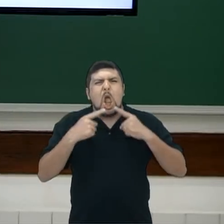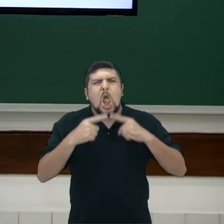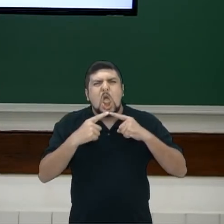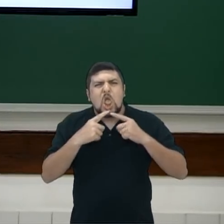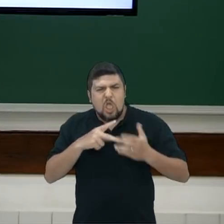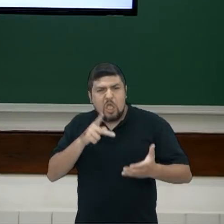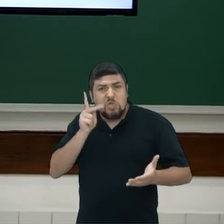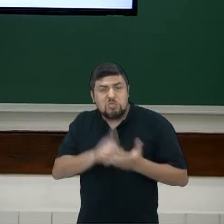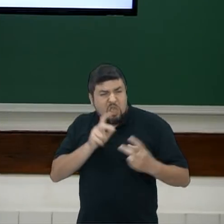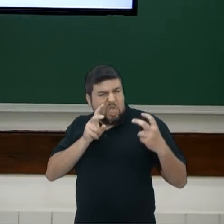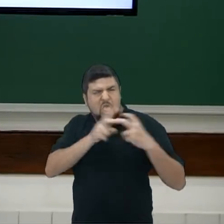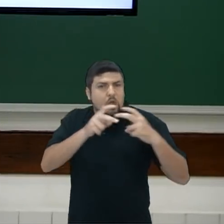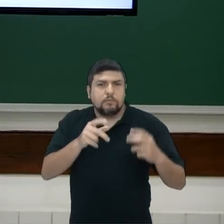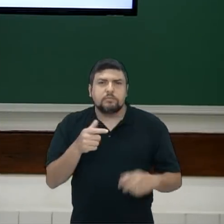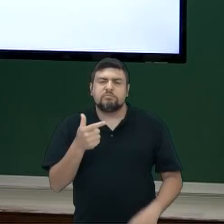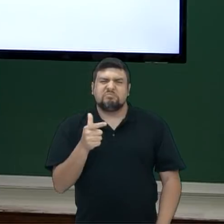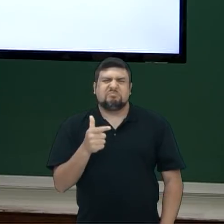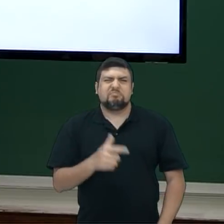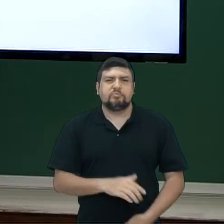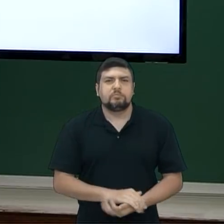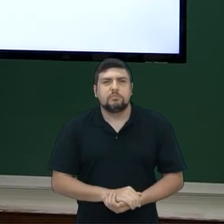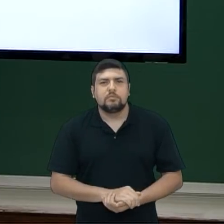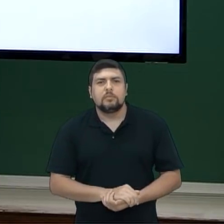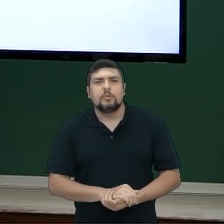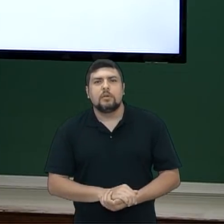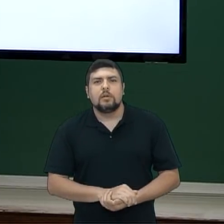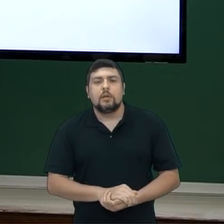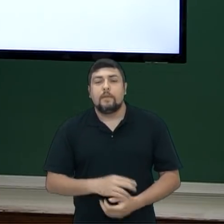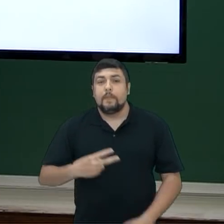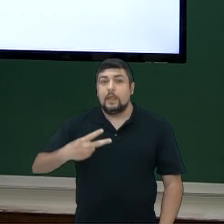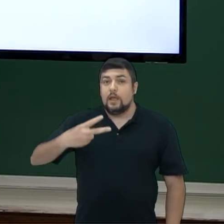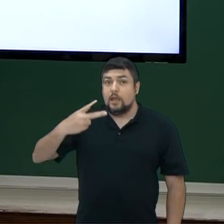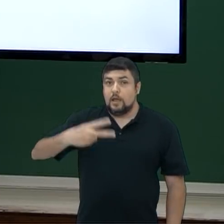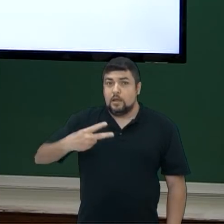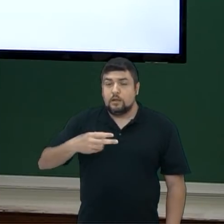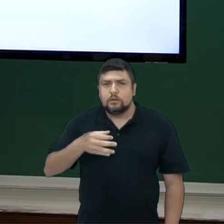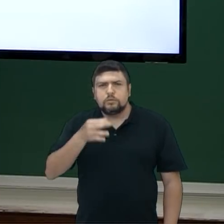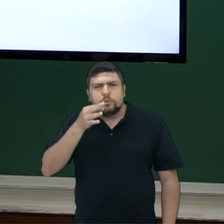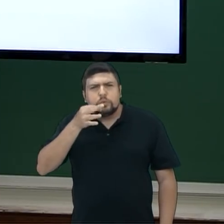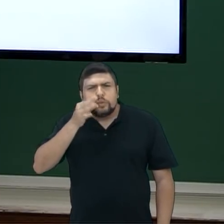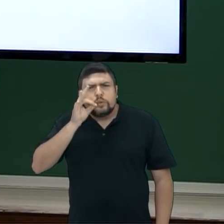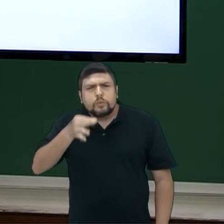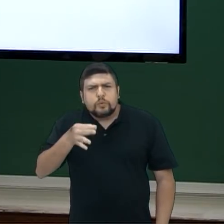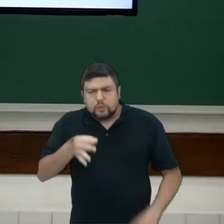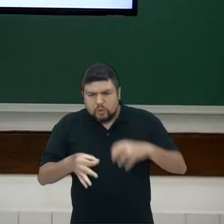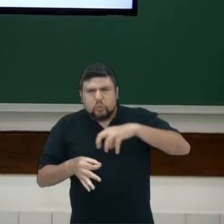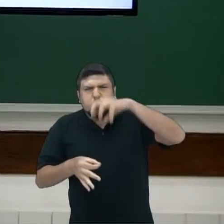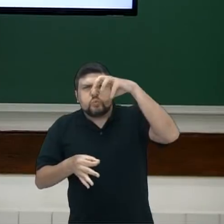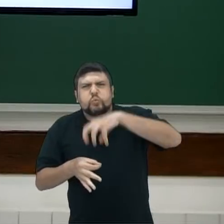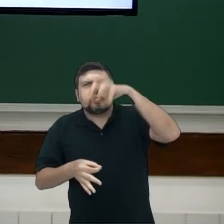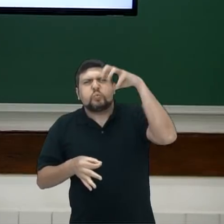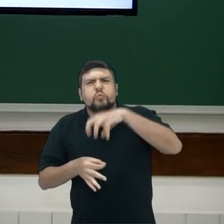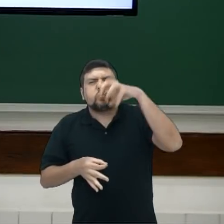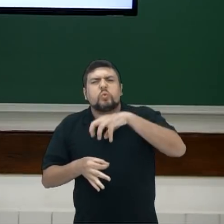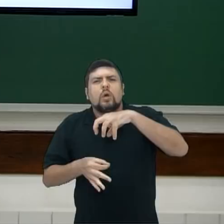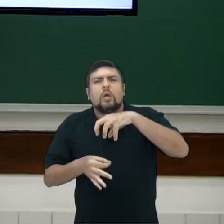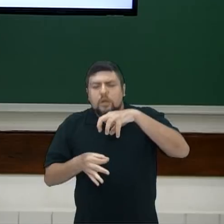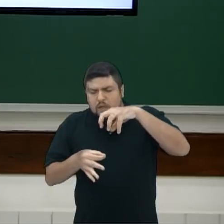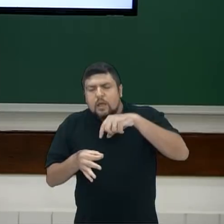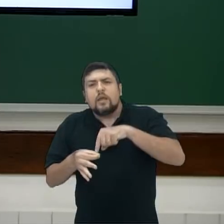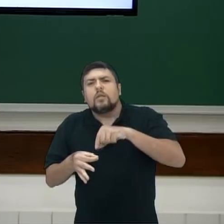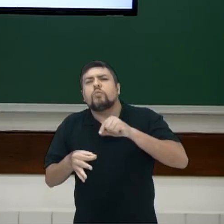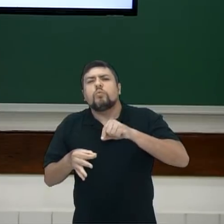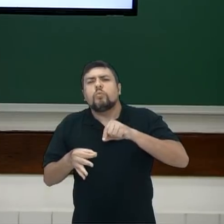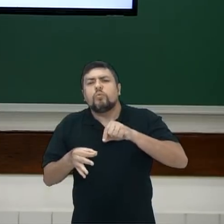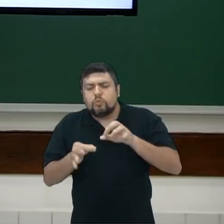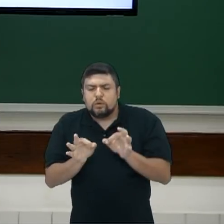ela só reclama. E a segunda, fazer uma tempestade em copo d'água. O que quer dizer isso? Às vezes você tem um probleminha bem